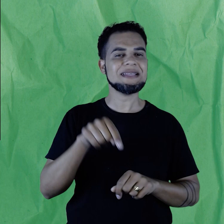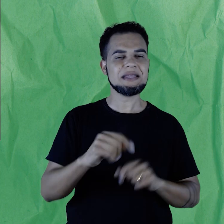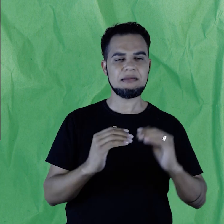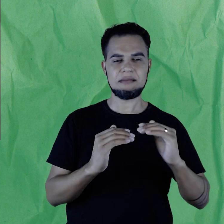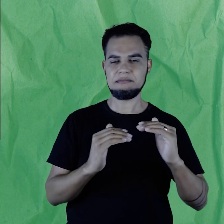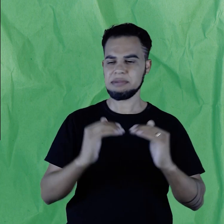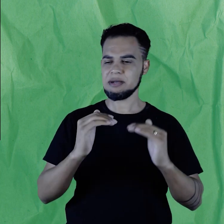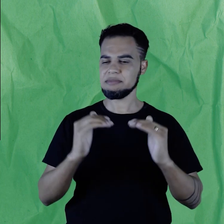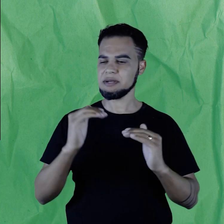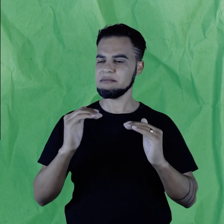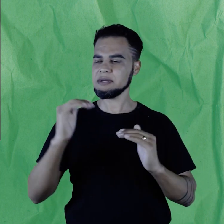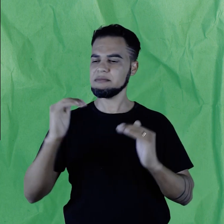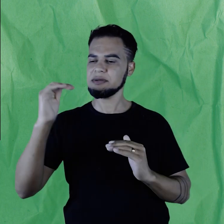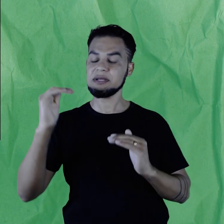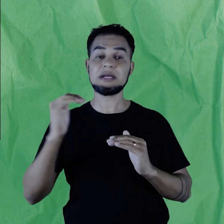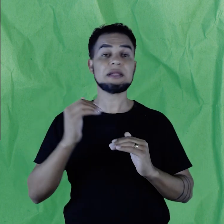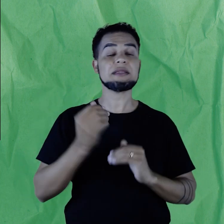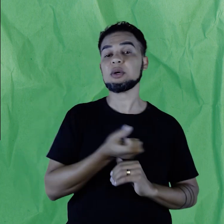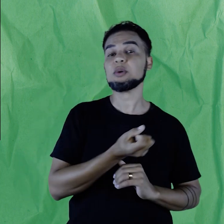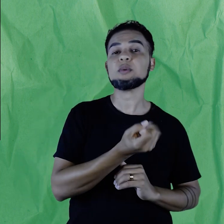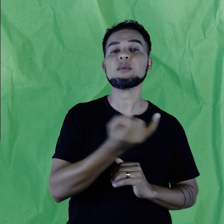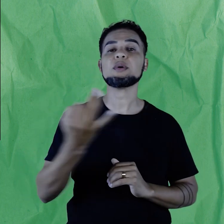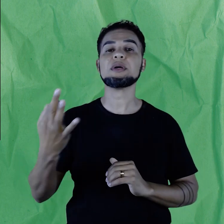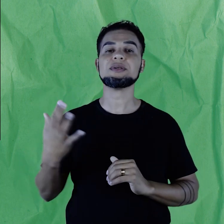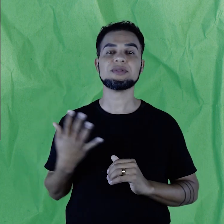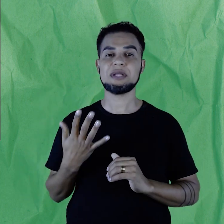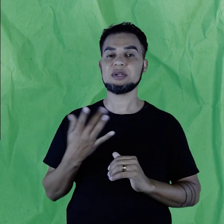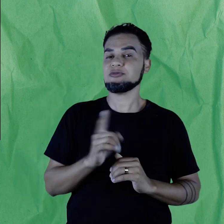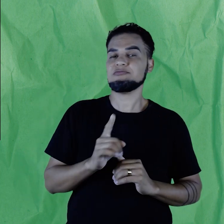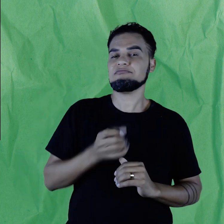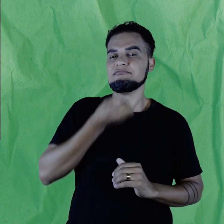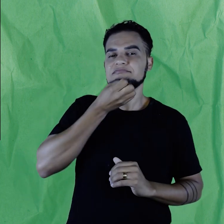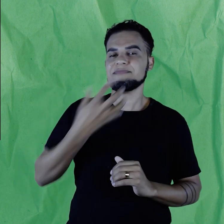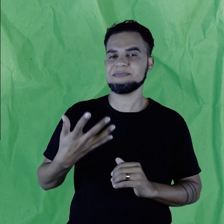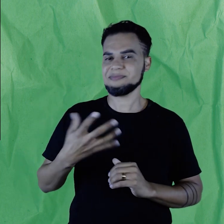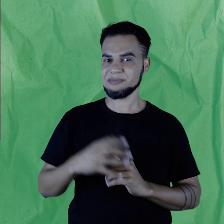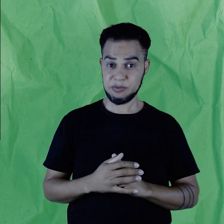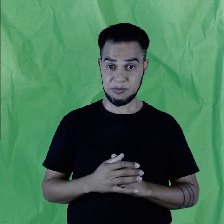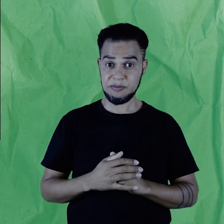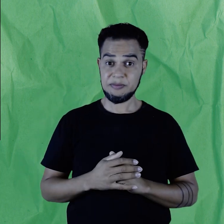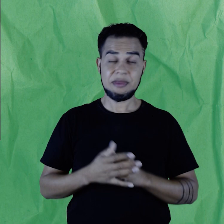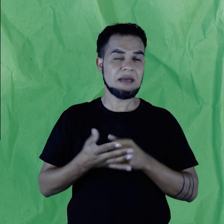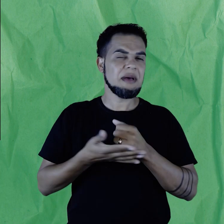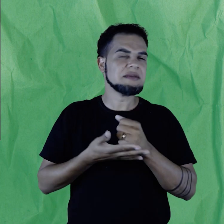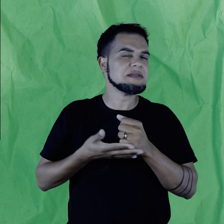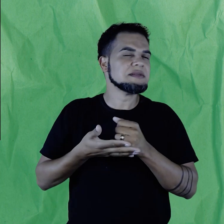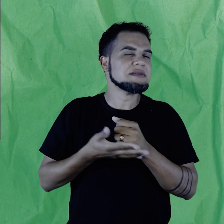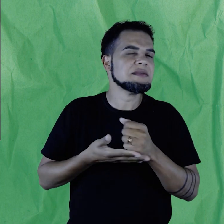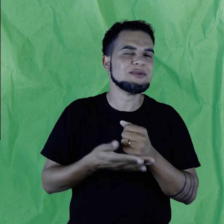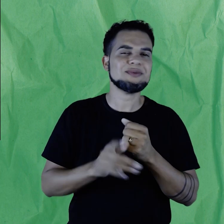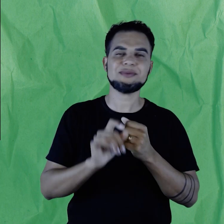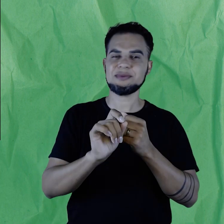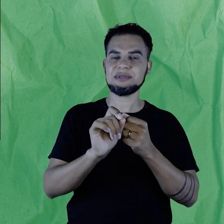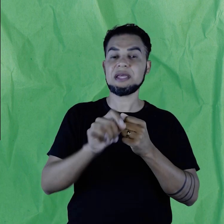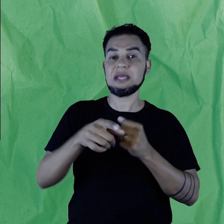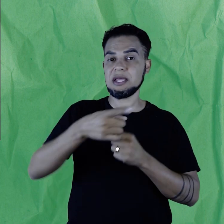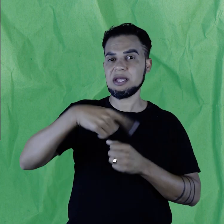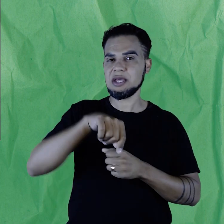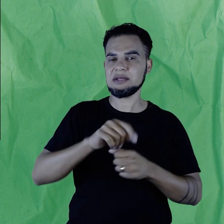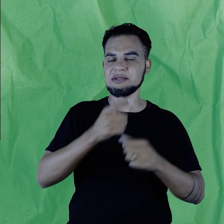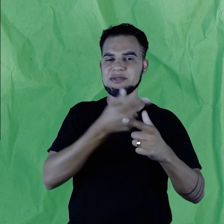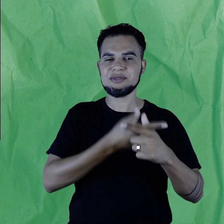uma gradação na forma, na quantidade de inadequações. Basicamente,